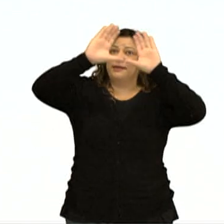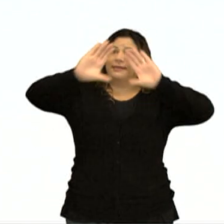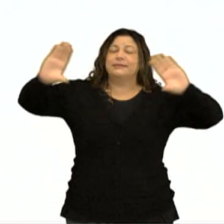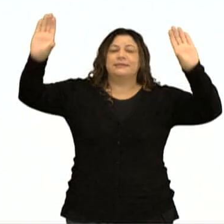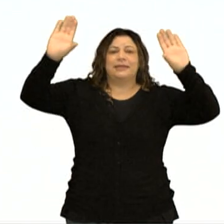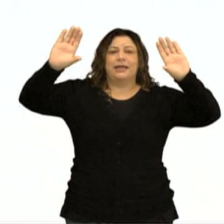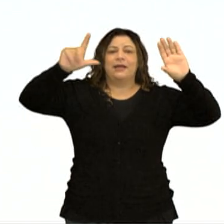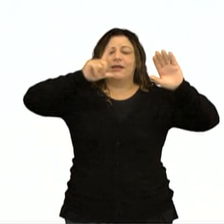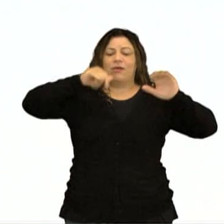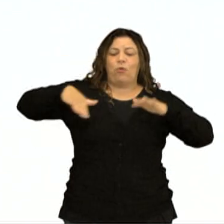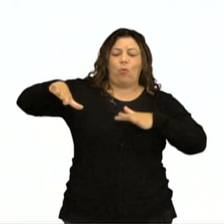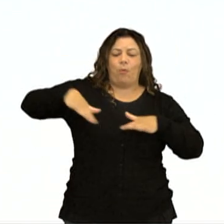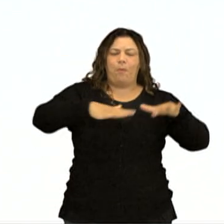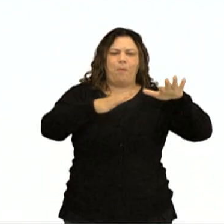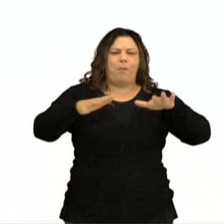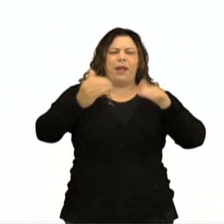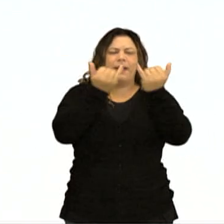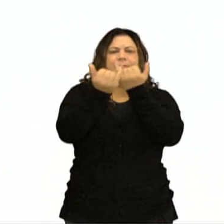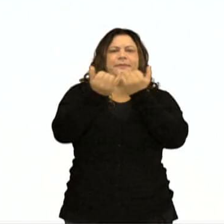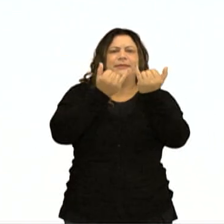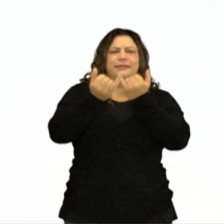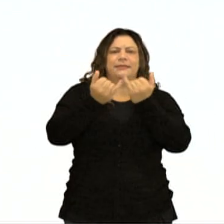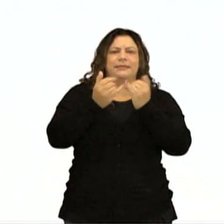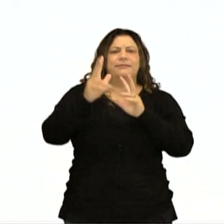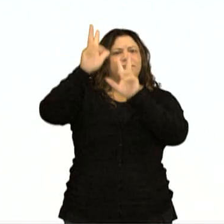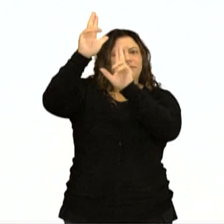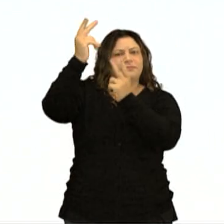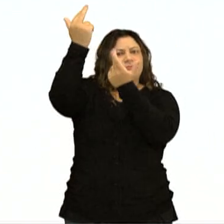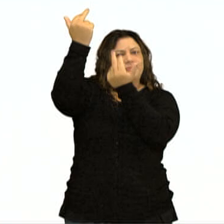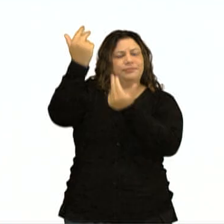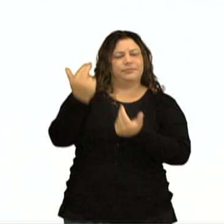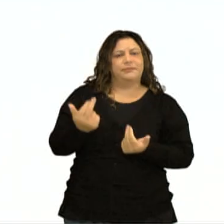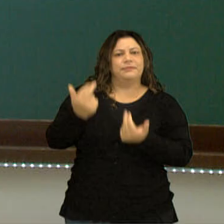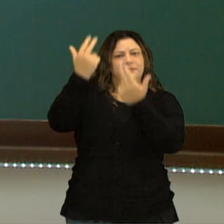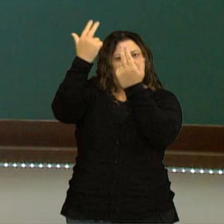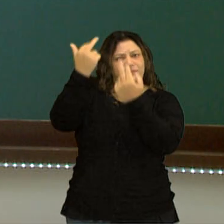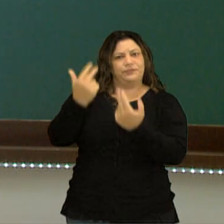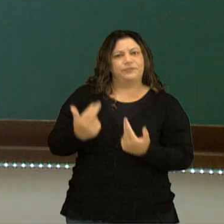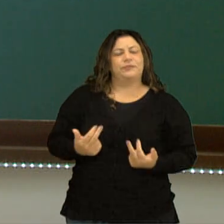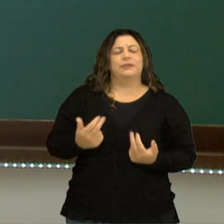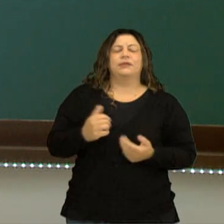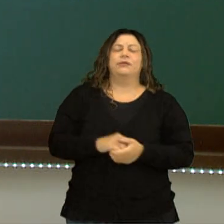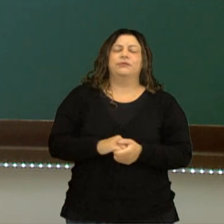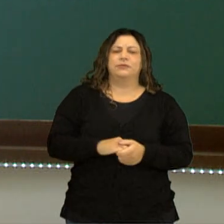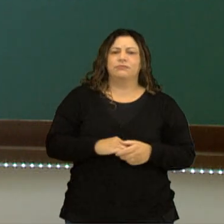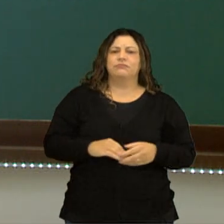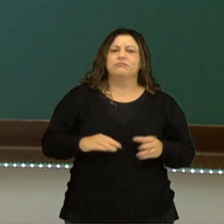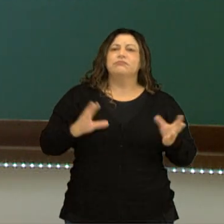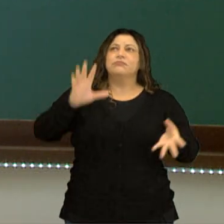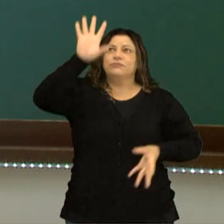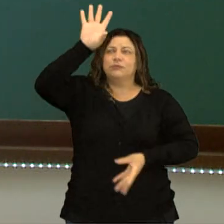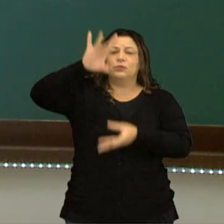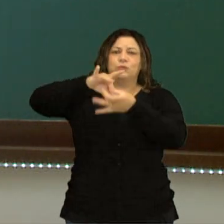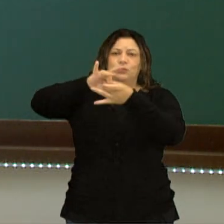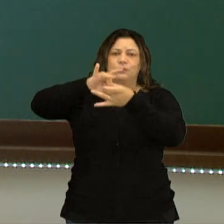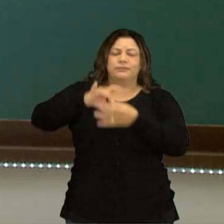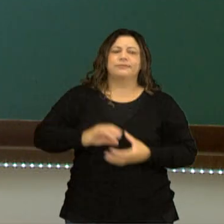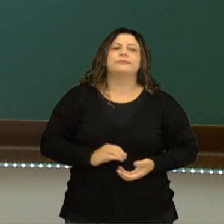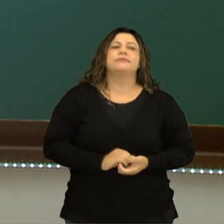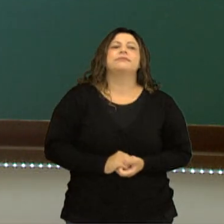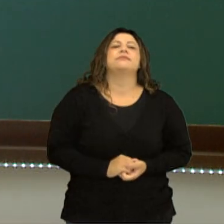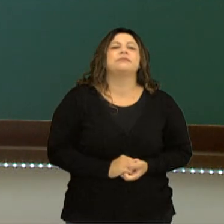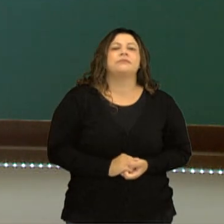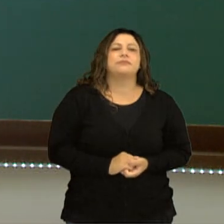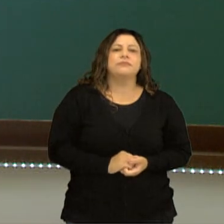só, como se fosse um horizonte, essa é a imagem que o poeta quer construir. Um horizonte com céu e mar unidos.